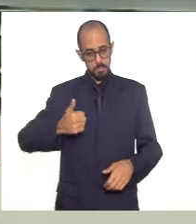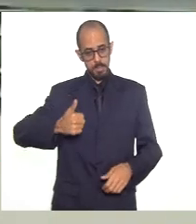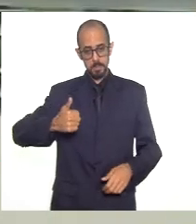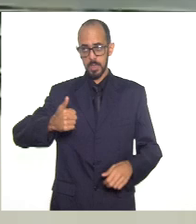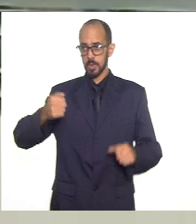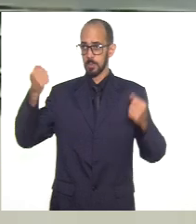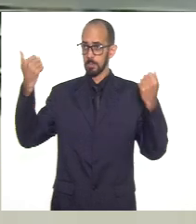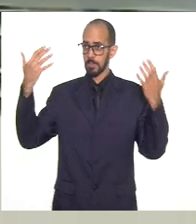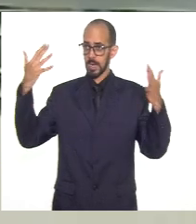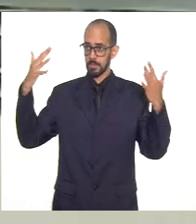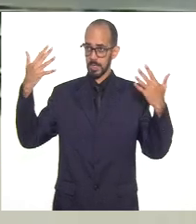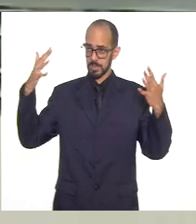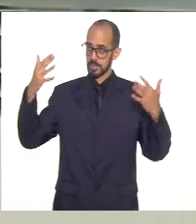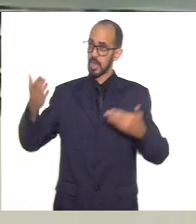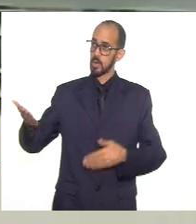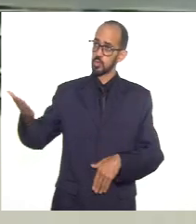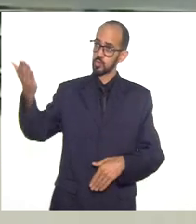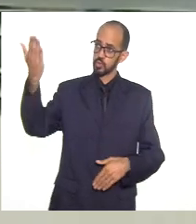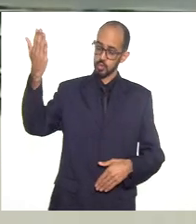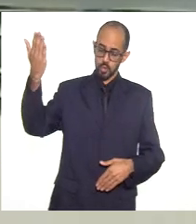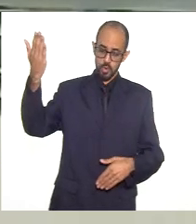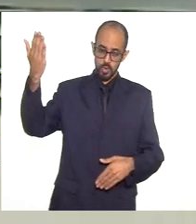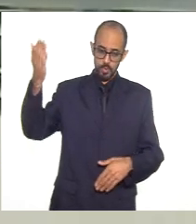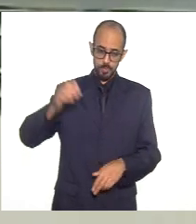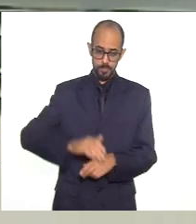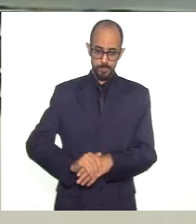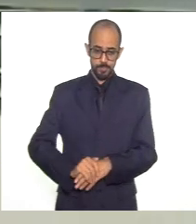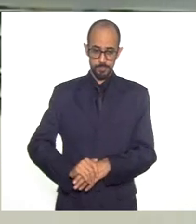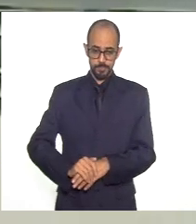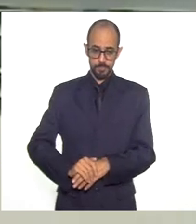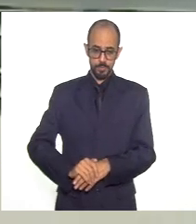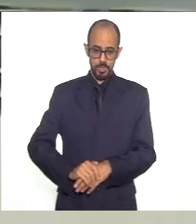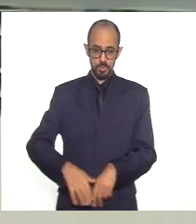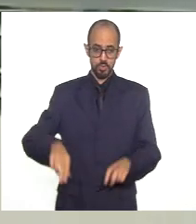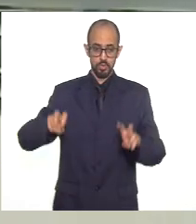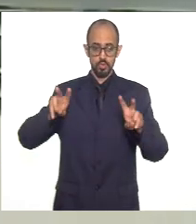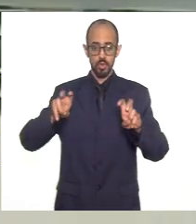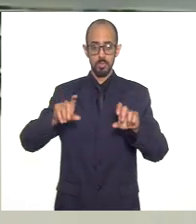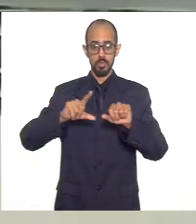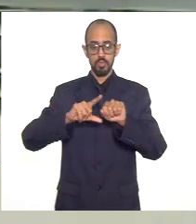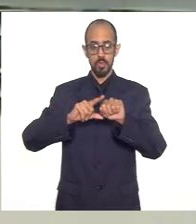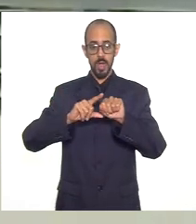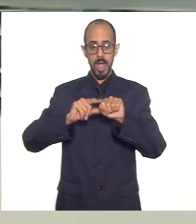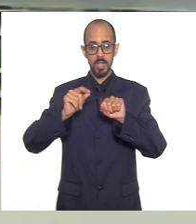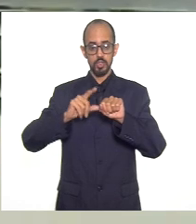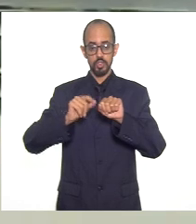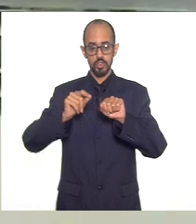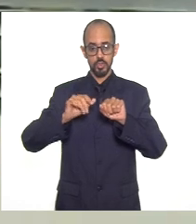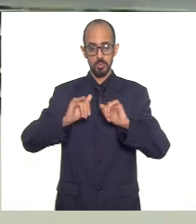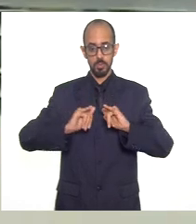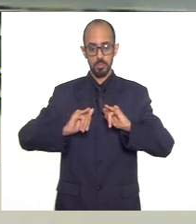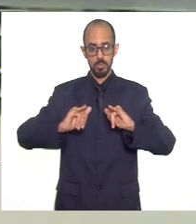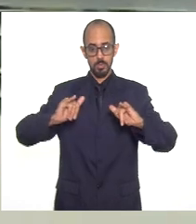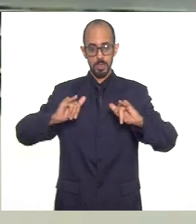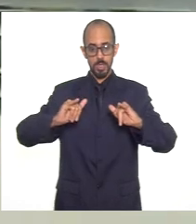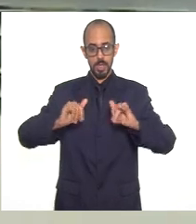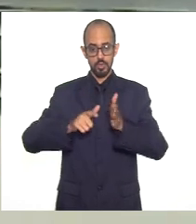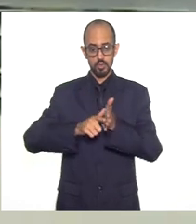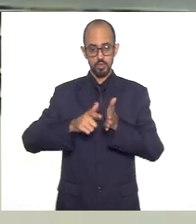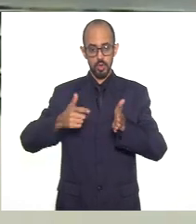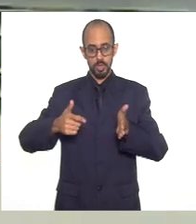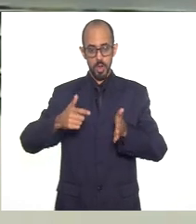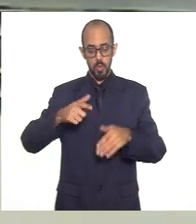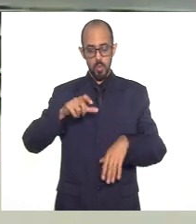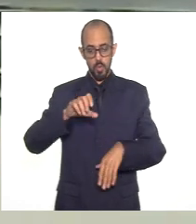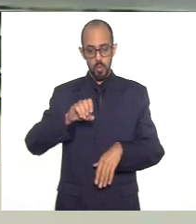parabenizar publicamente Vossa Excelência sobre o seu artigo publicado no jornal O Dia de